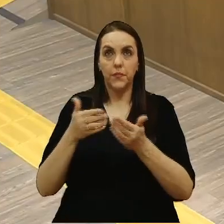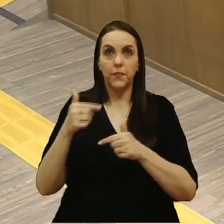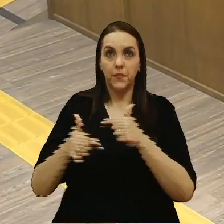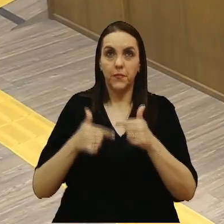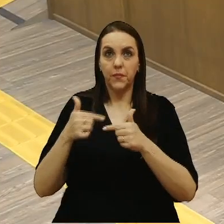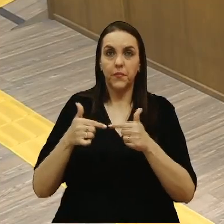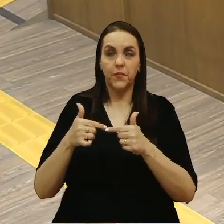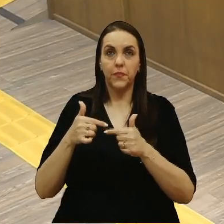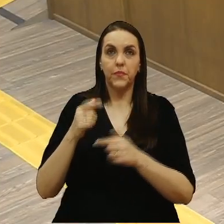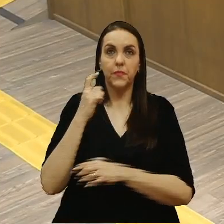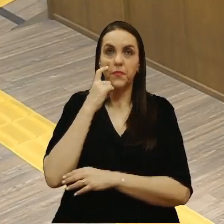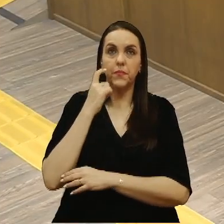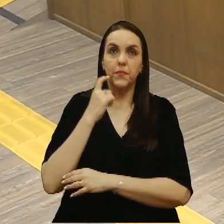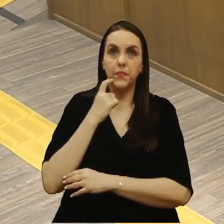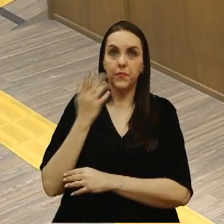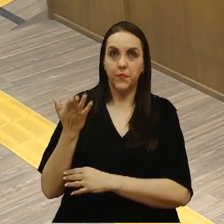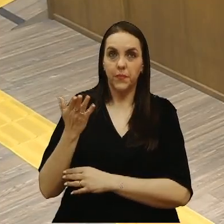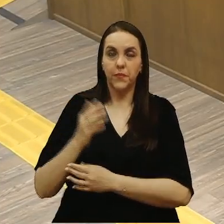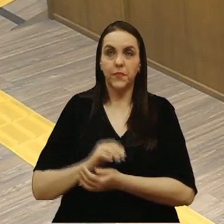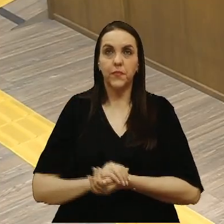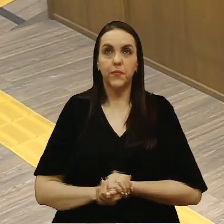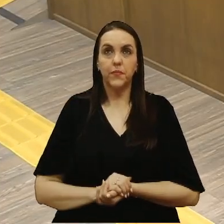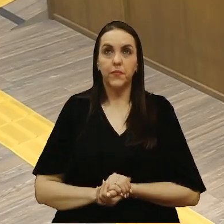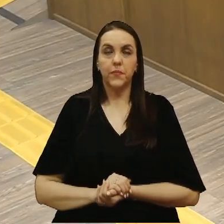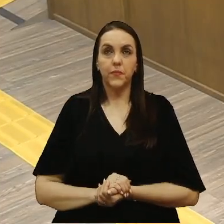vereador Wagner Petrini.